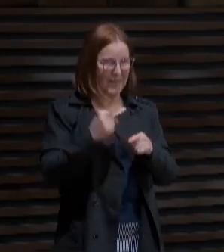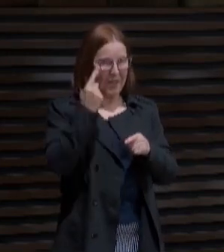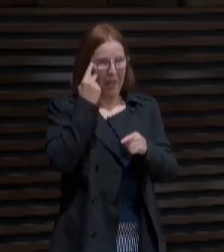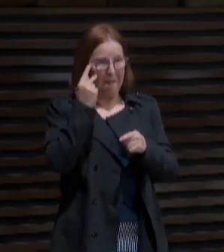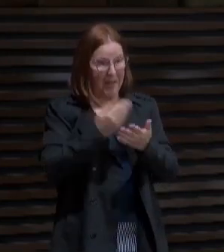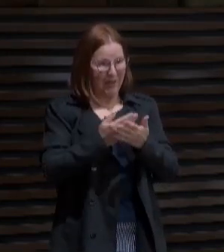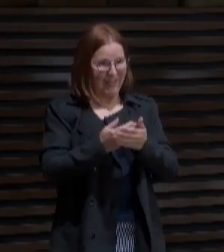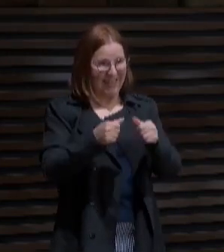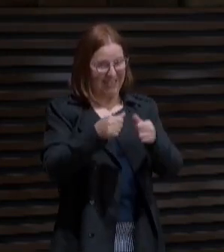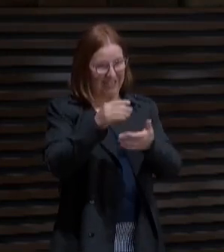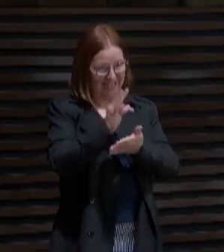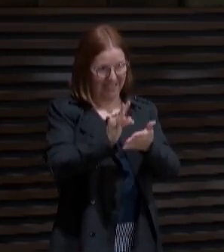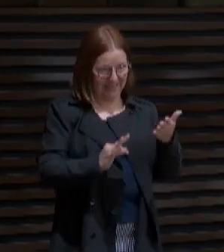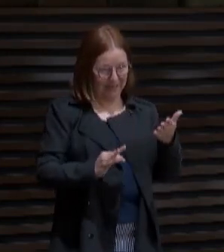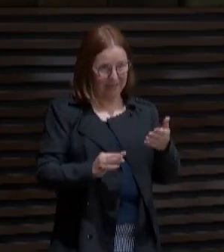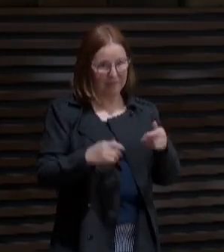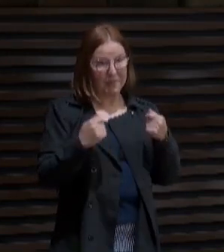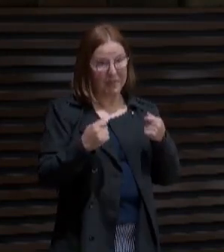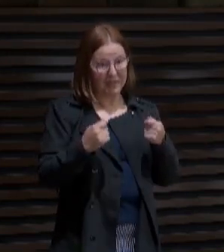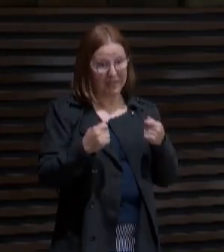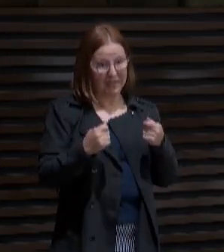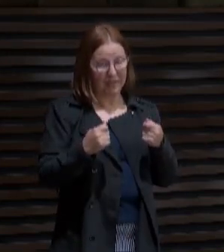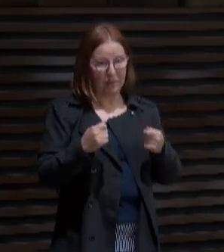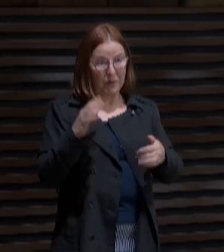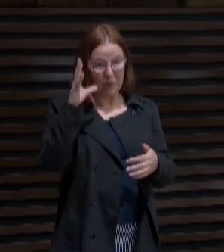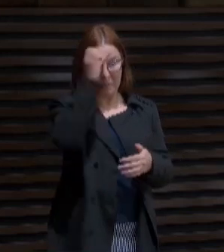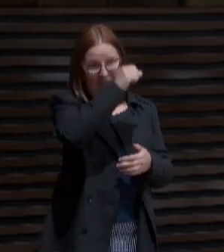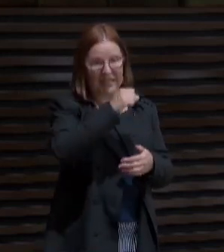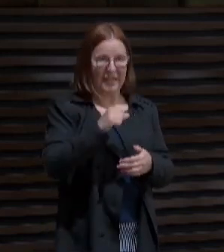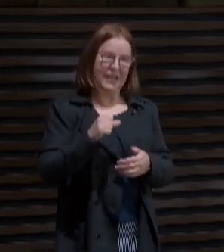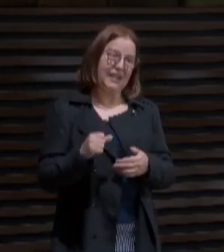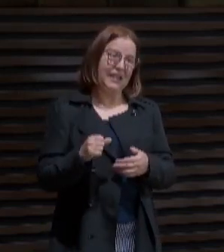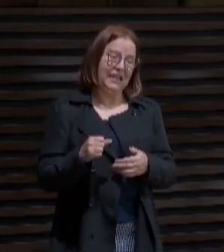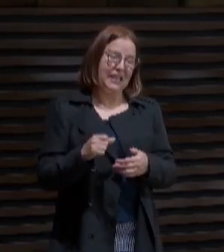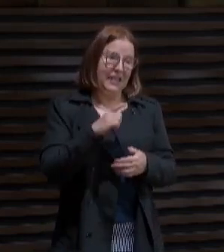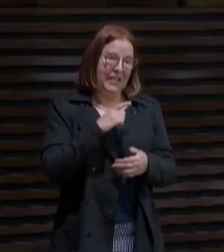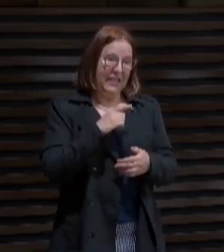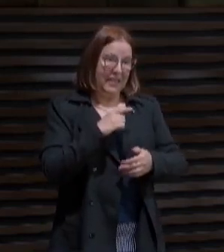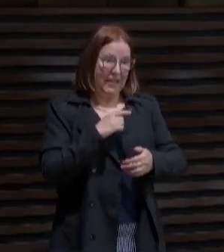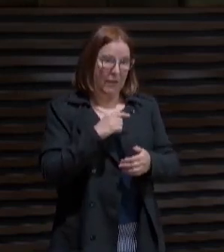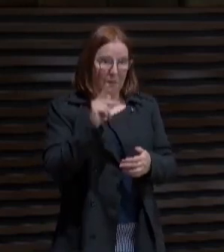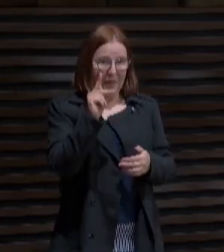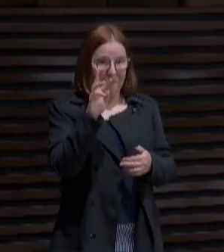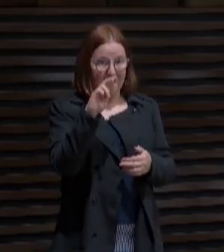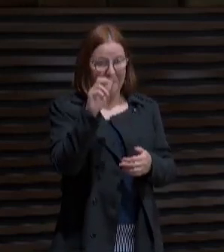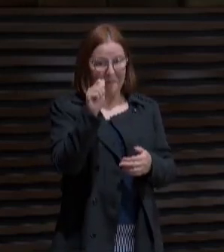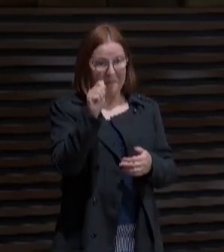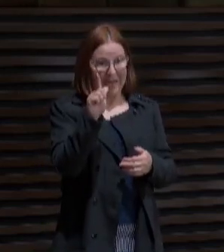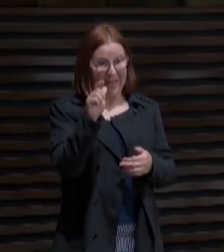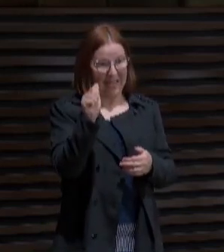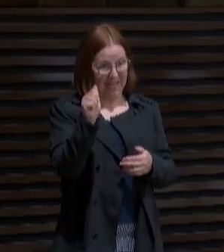nós precisamos compreender que existe uma praga, que é a praga das pragas,